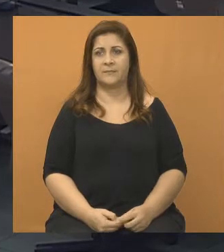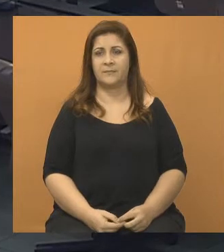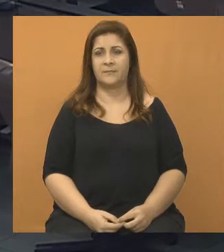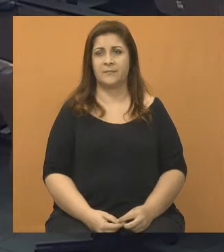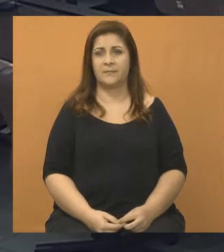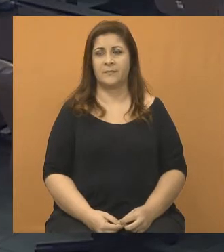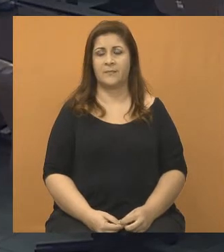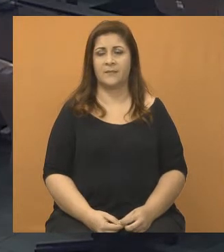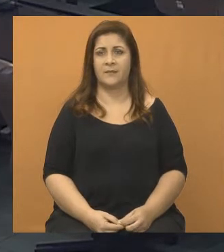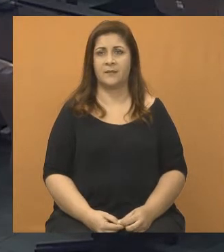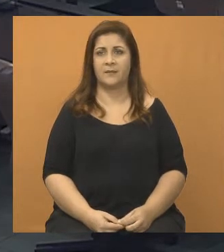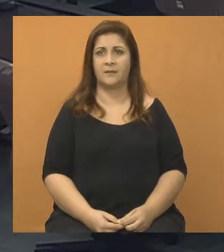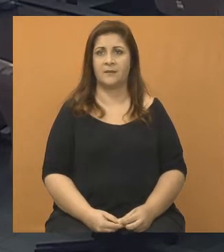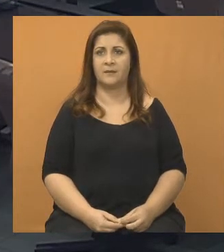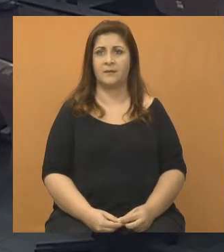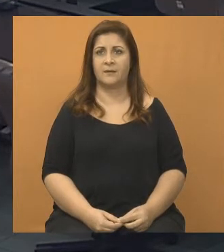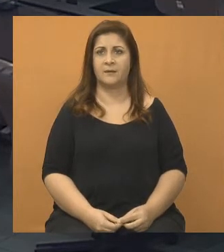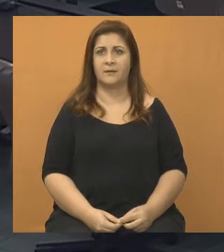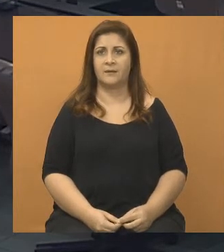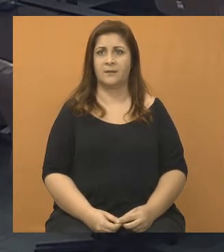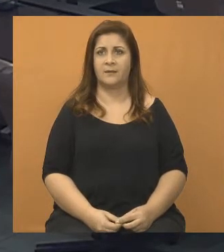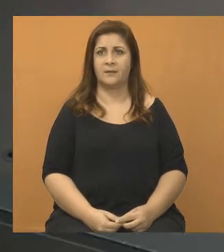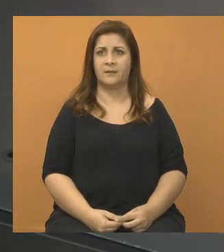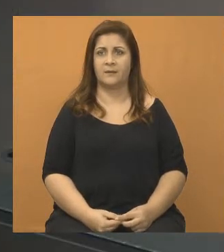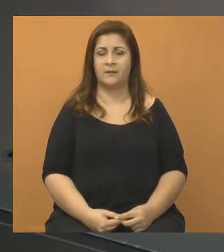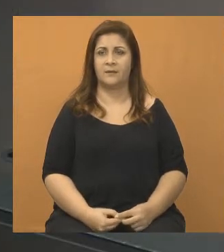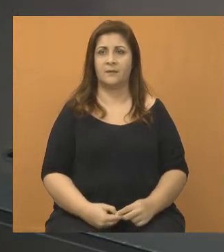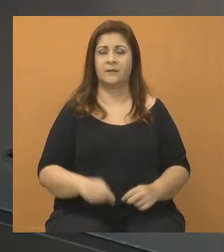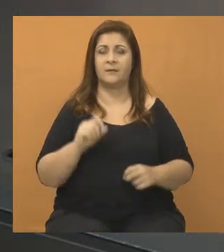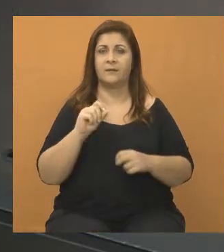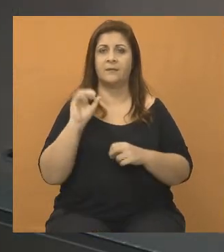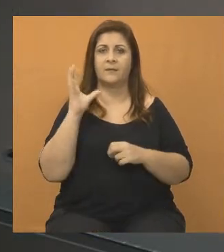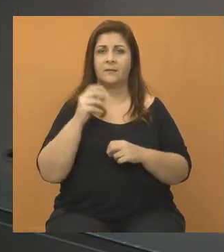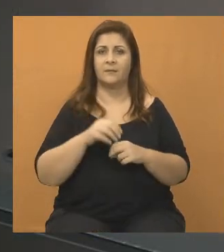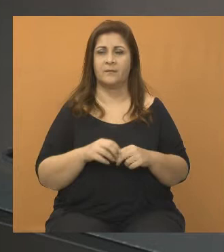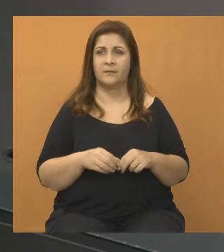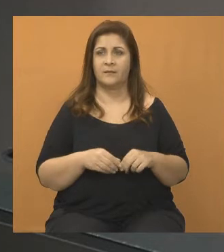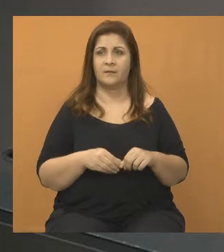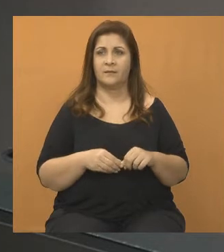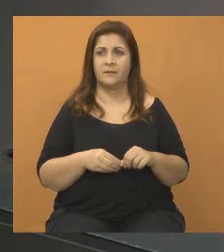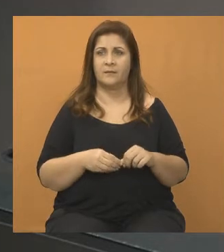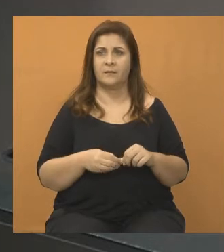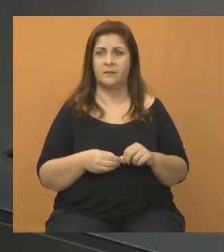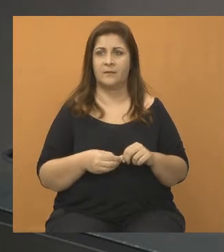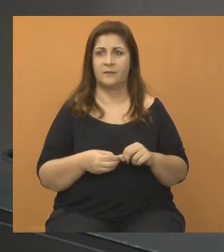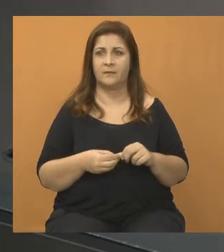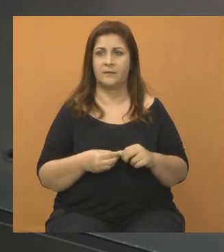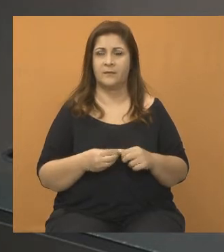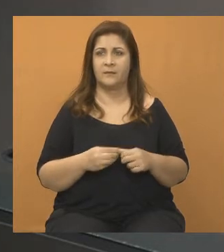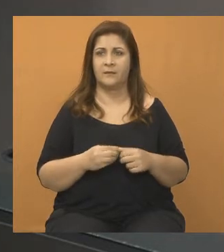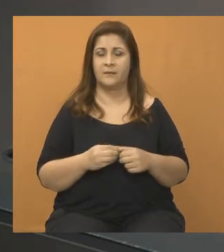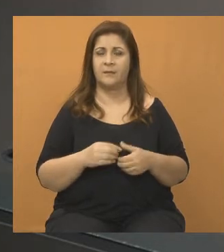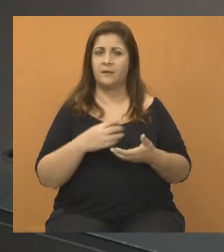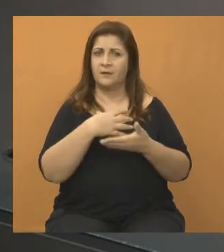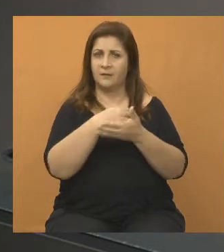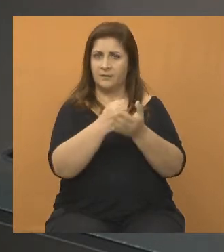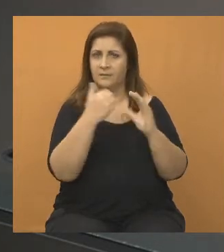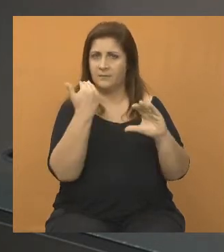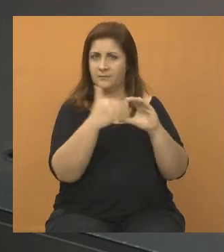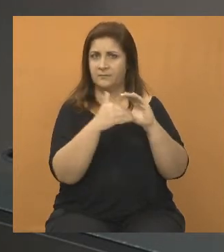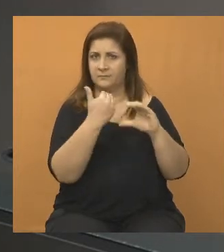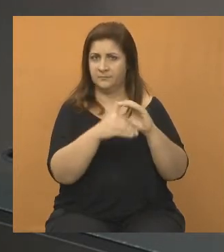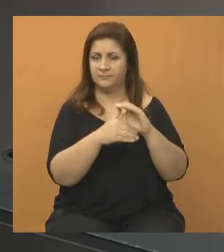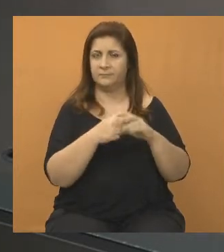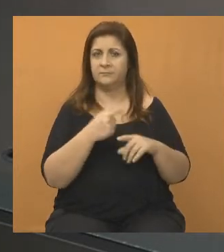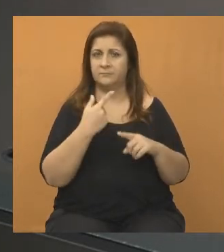finalizar, vereadora. O que acontece? Eu gostaria, por favor, secretário, que o senhor levasse essa mensagem, né, que as pessoas